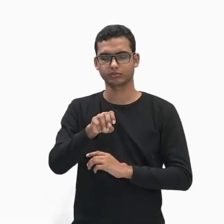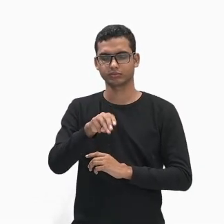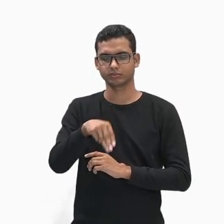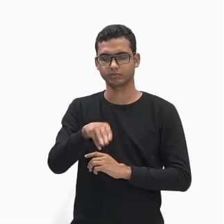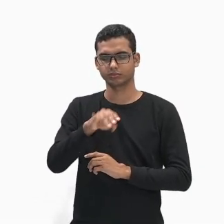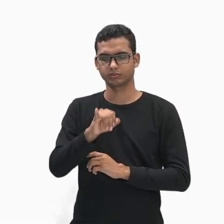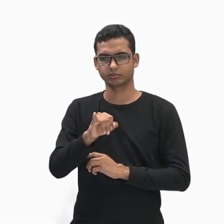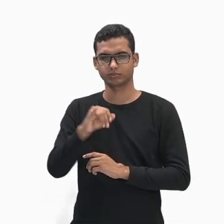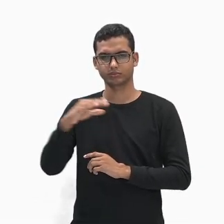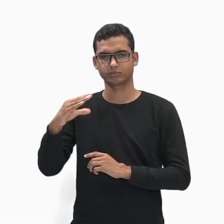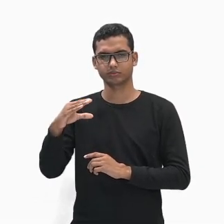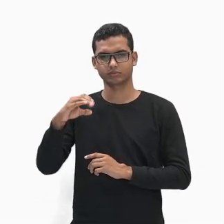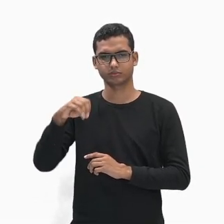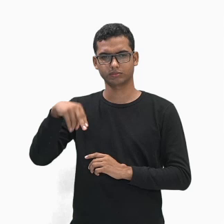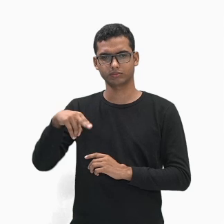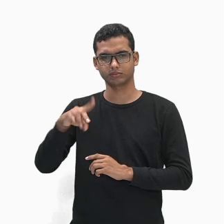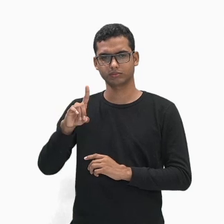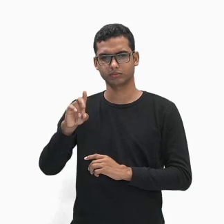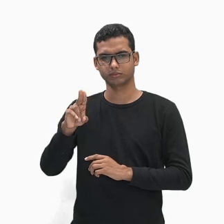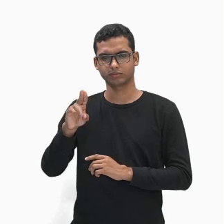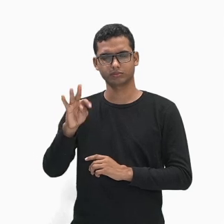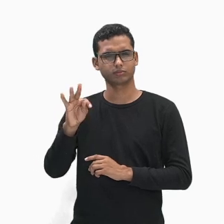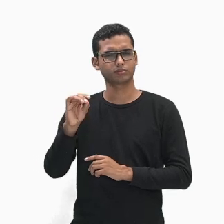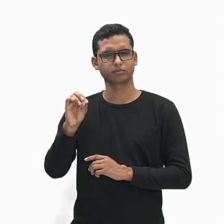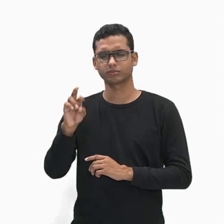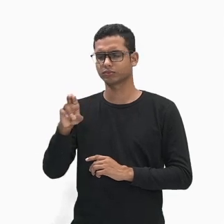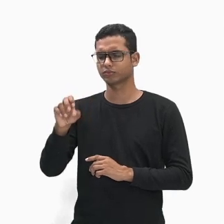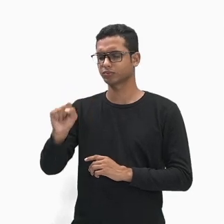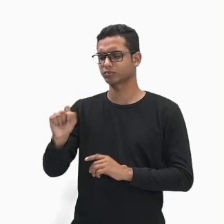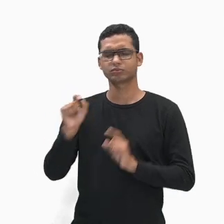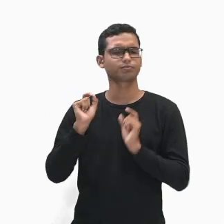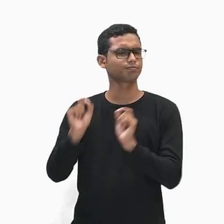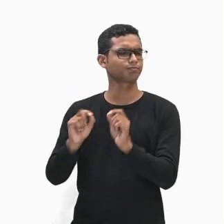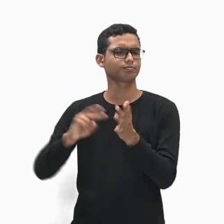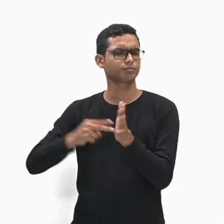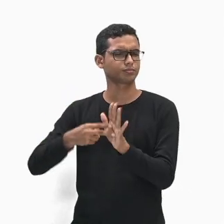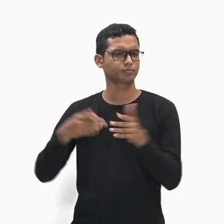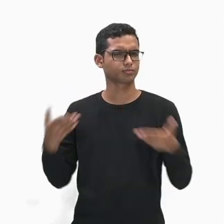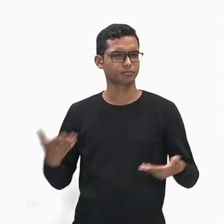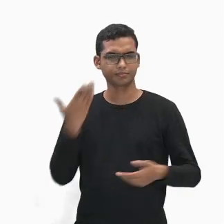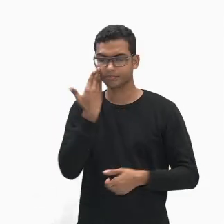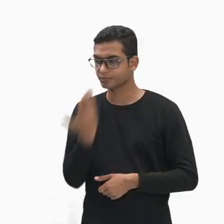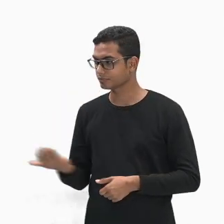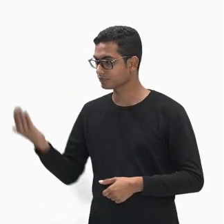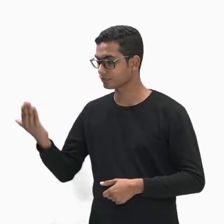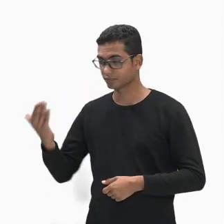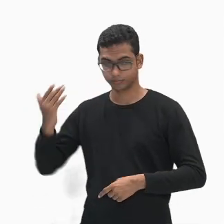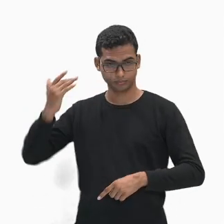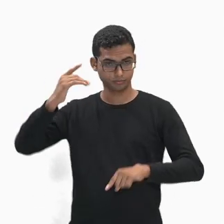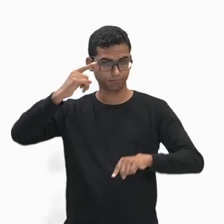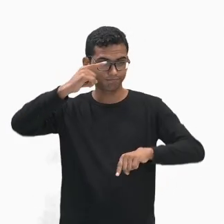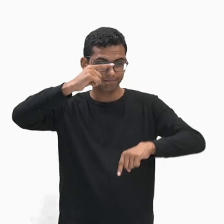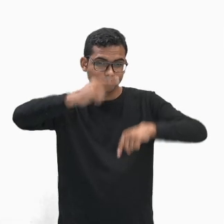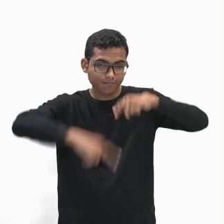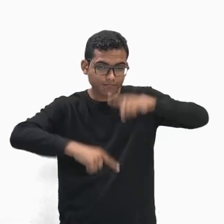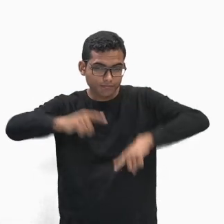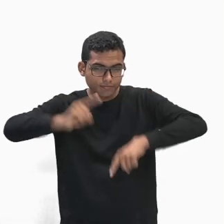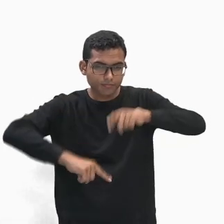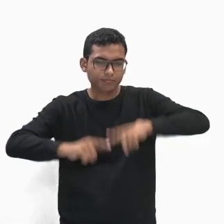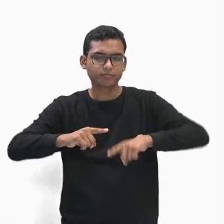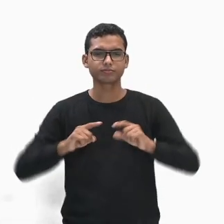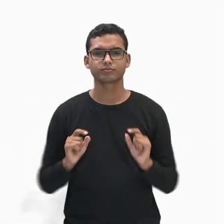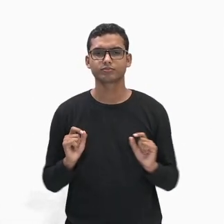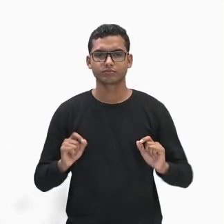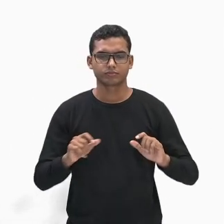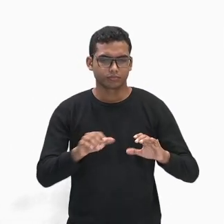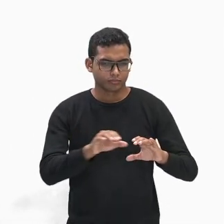ó, semicondutor. O que quer dizer isto? Os semicondutores, nós temos os materiais